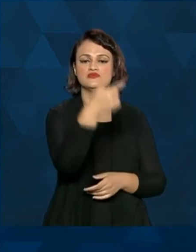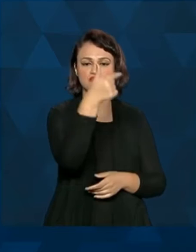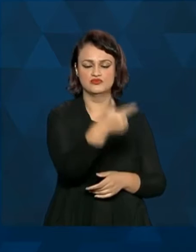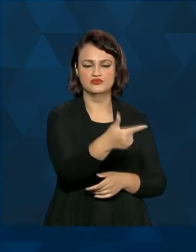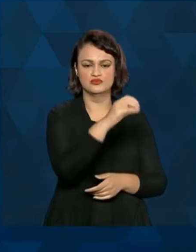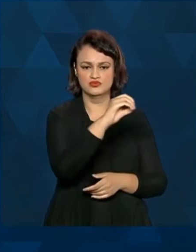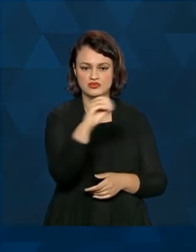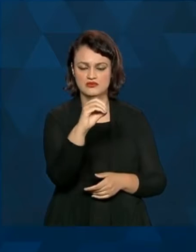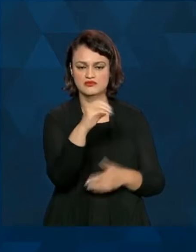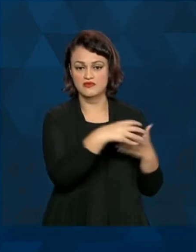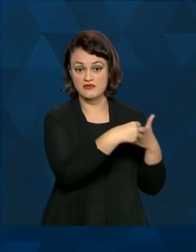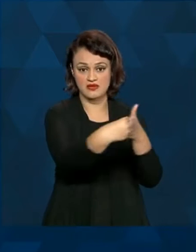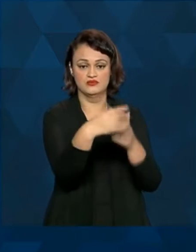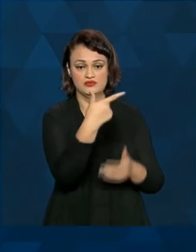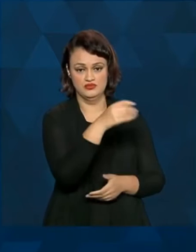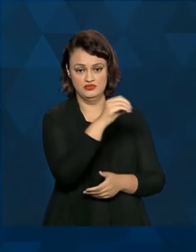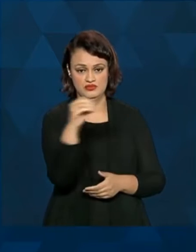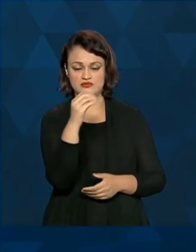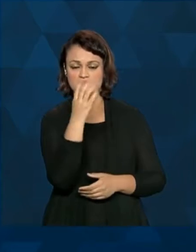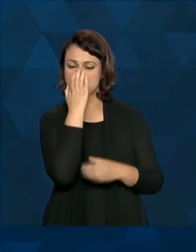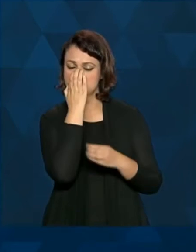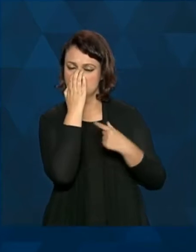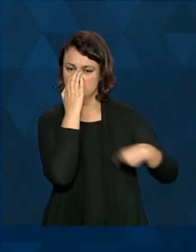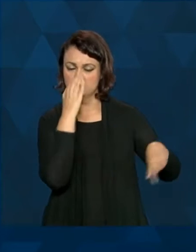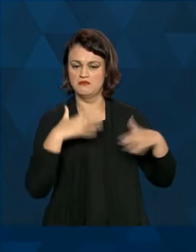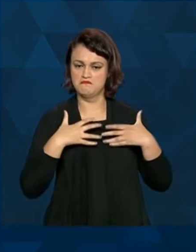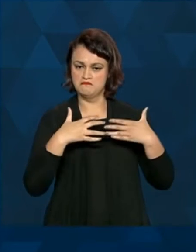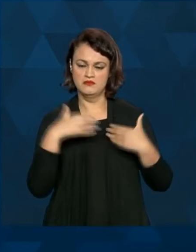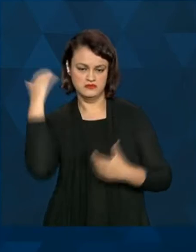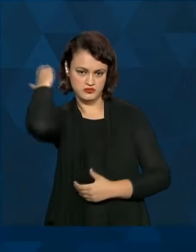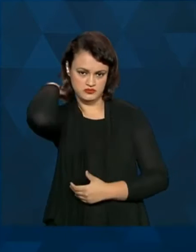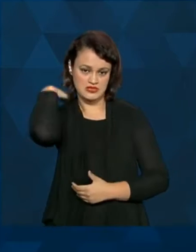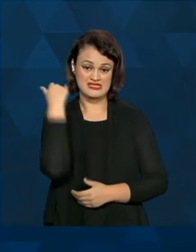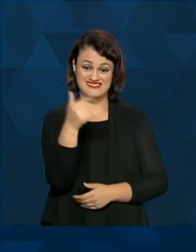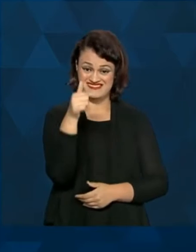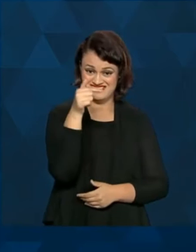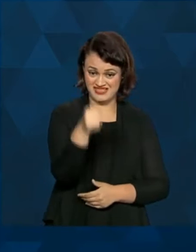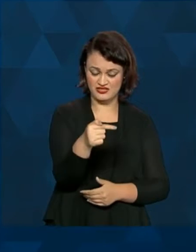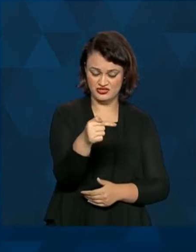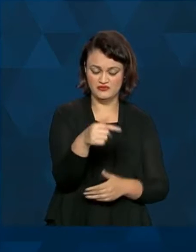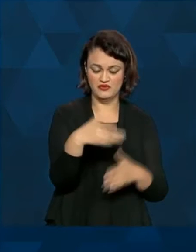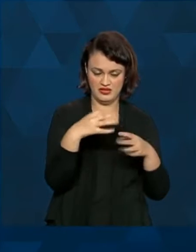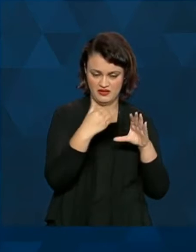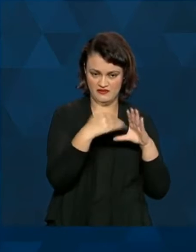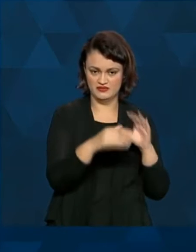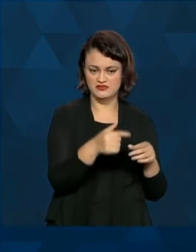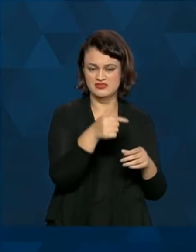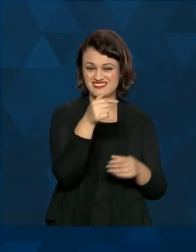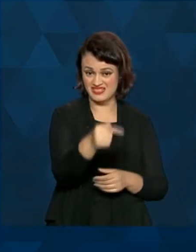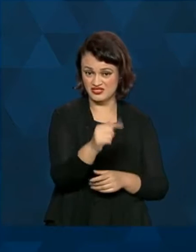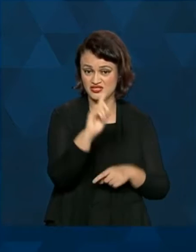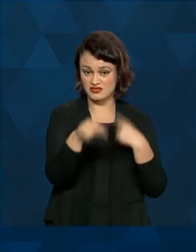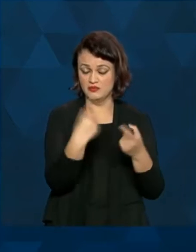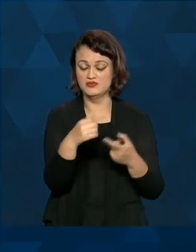ventiladores pulmonares, sendo desses 207 entregues entre 9 e 15 de junho,